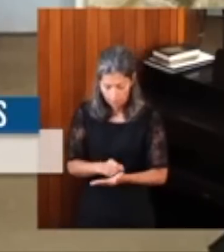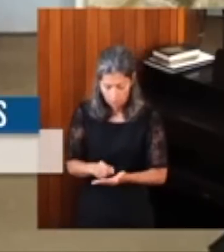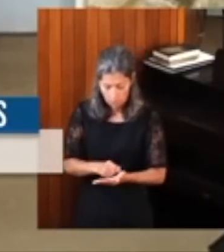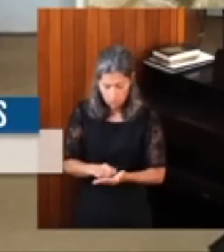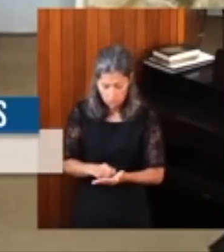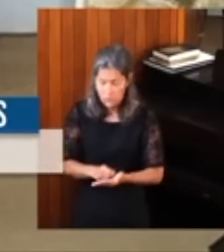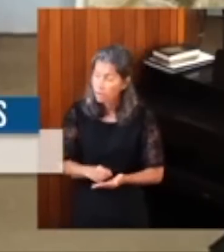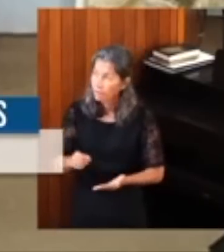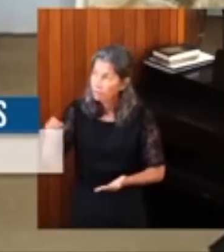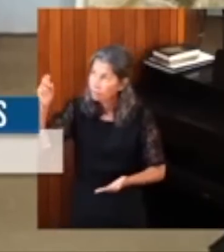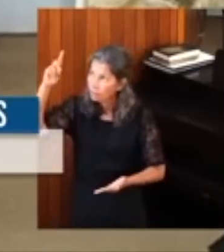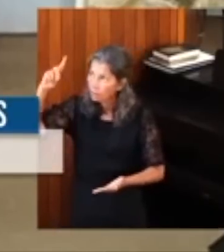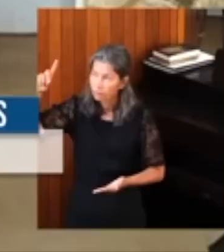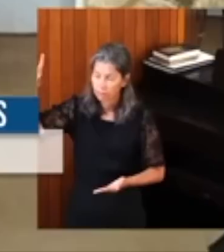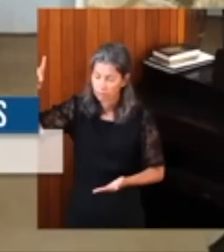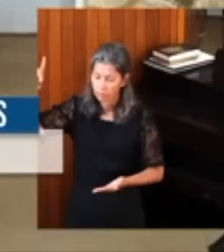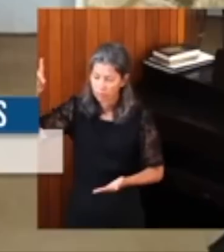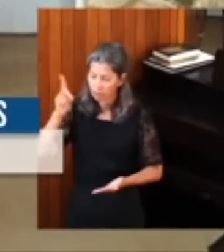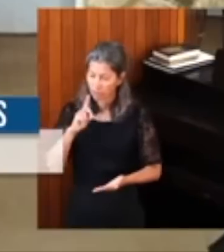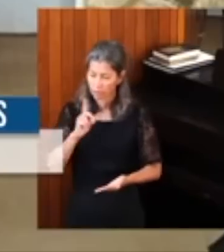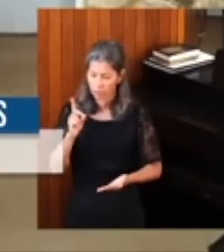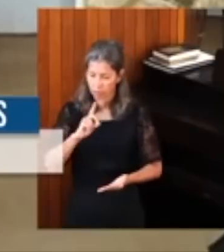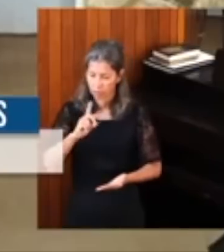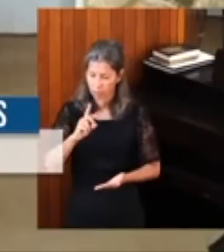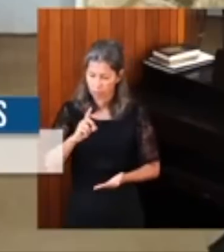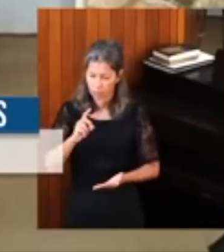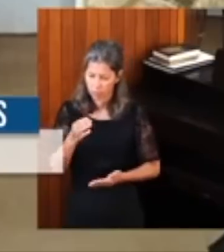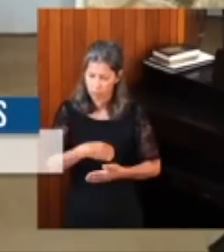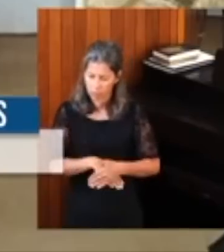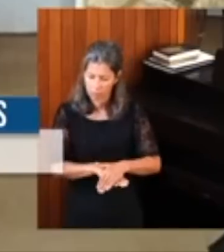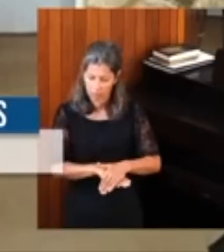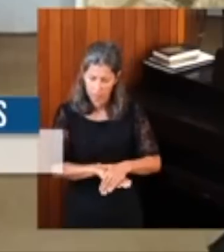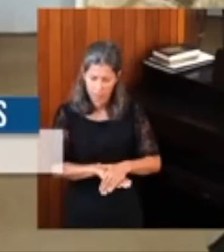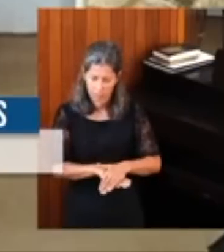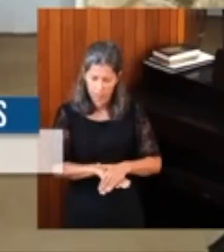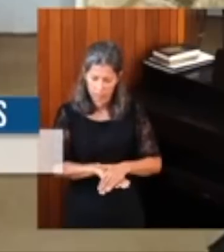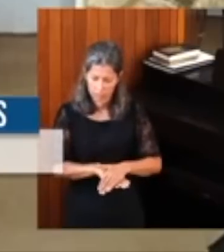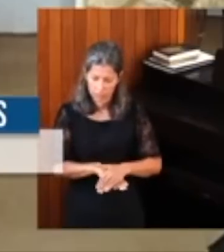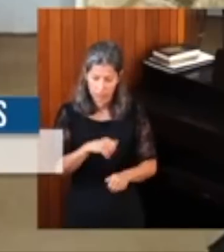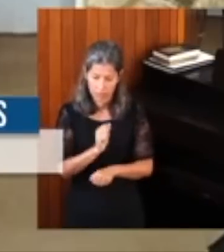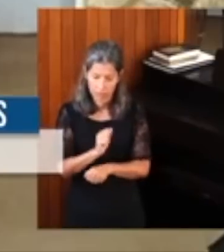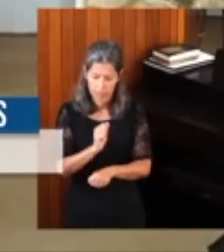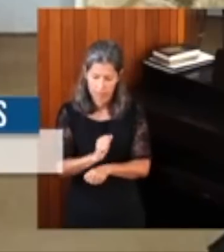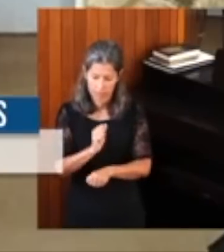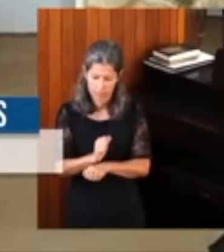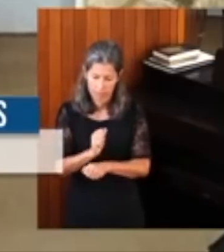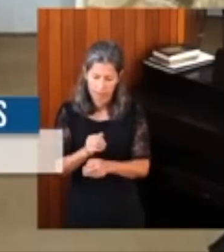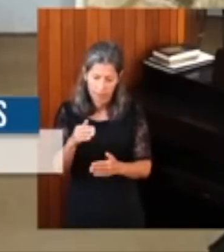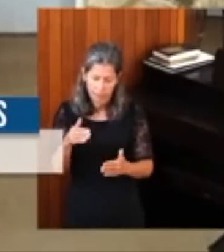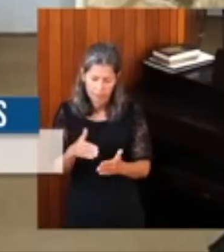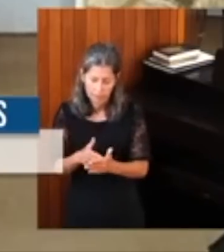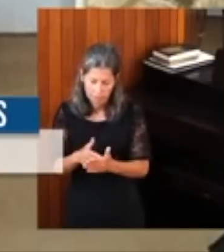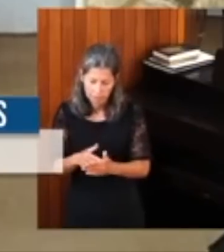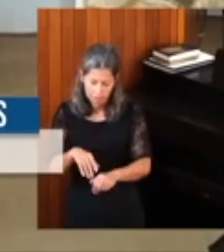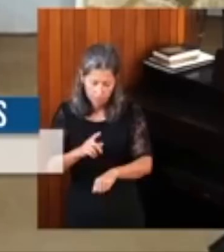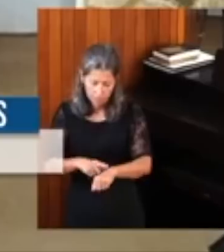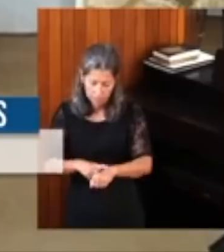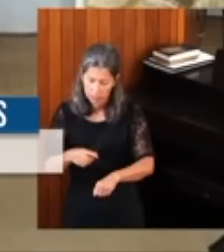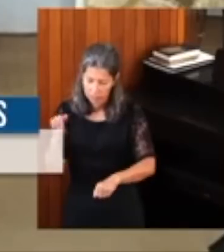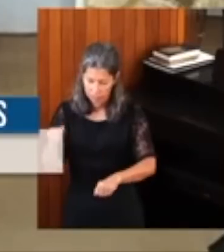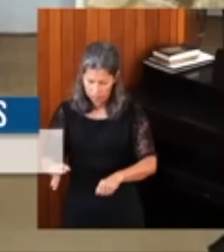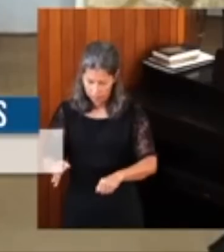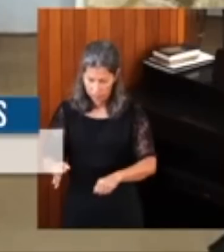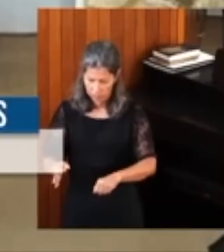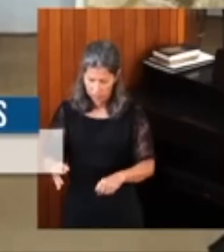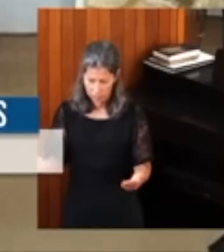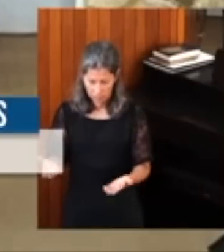dizendo, já não haverá demora. Mas nos dias da voz do 7º anjo, quando ele estiver para tocar a